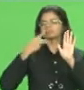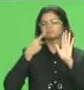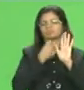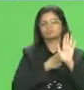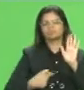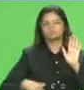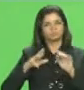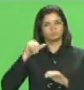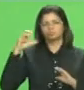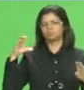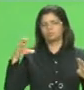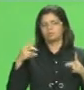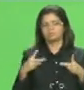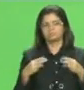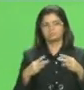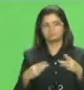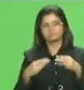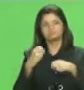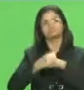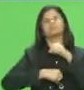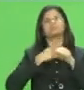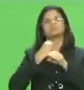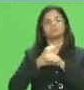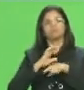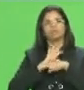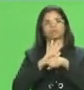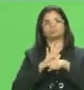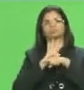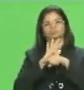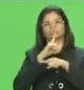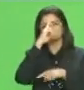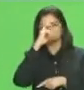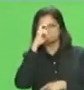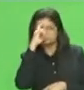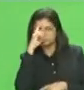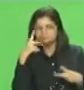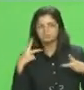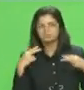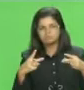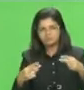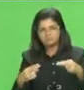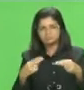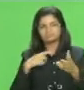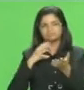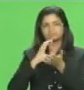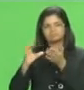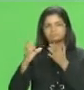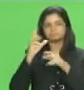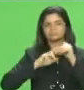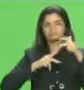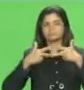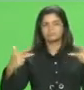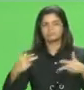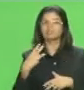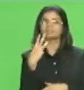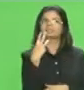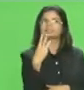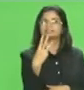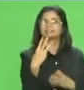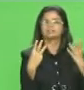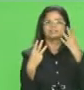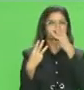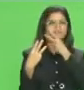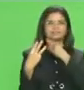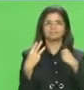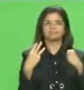câncer, mas todos os anos, eu ajudo o Hospital do Câncer, de forma concreta, destinando equipamentos. Eu tenho três lindos filhos,